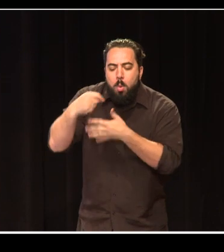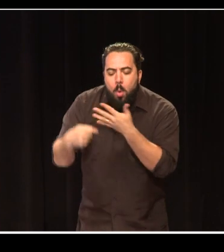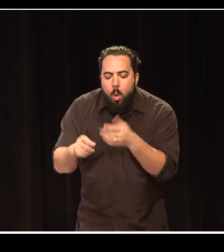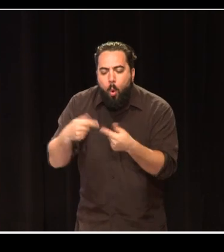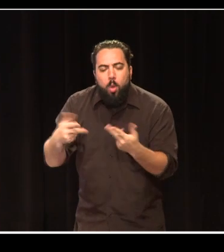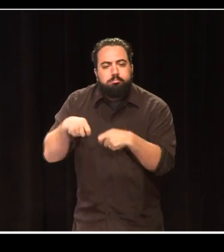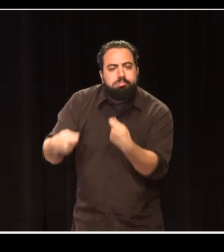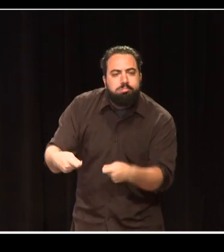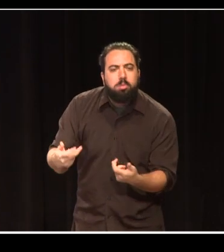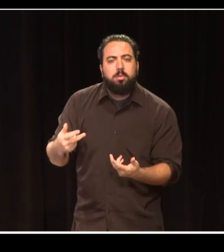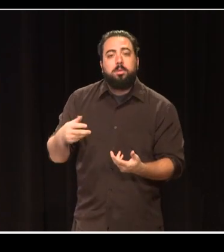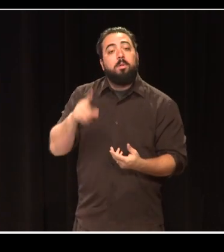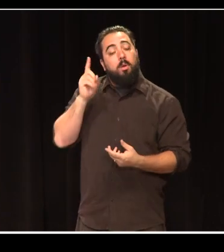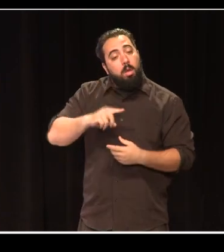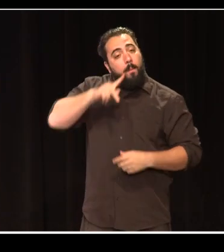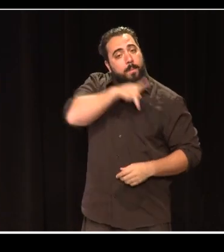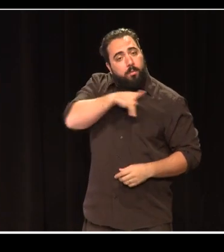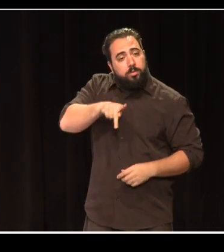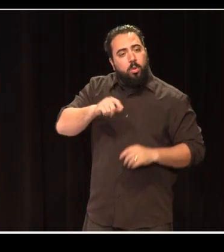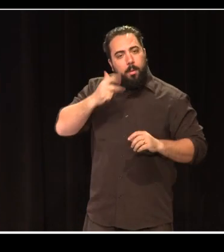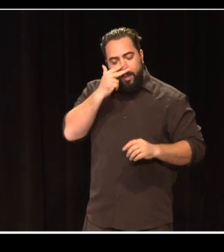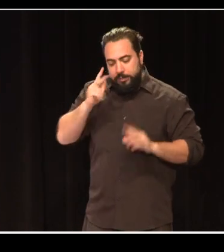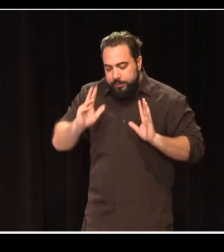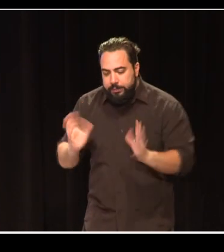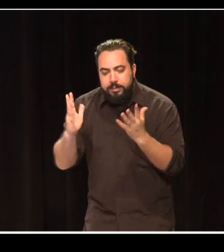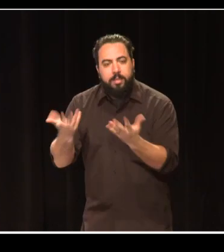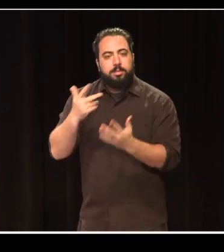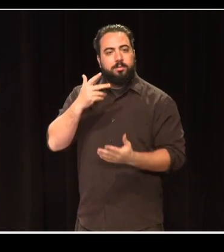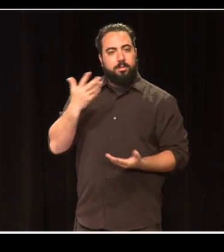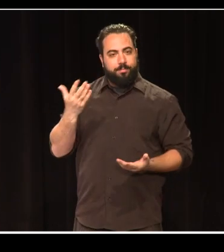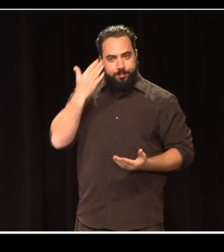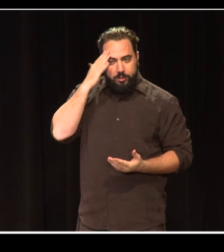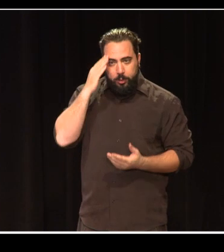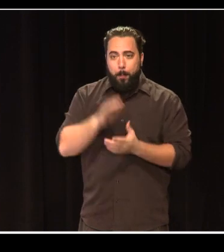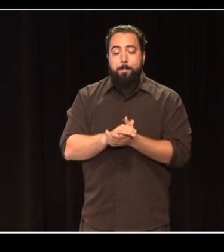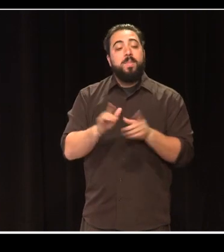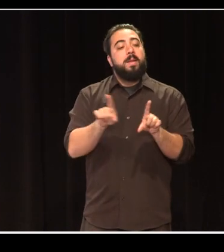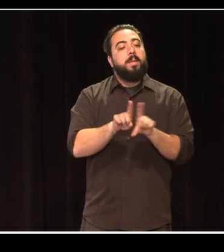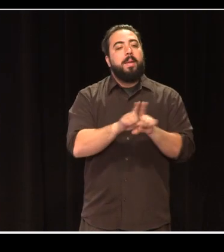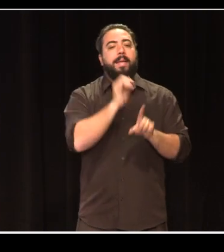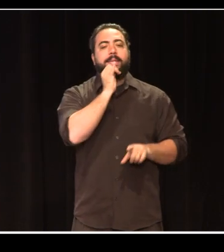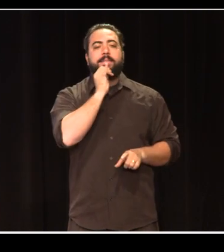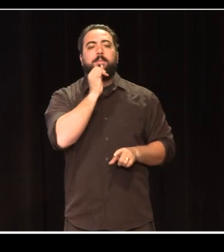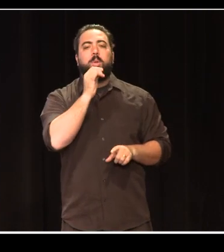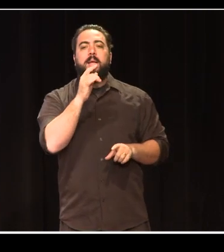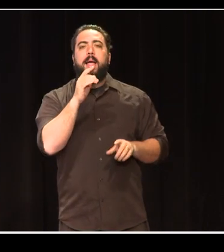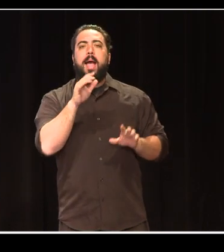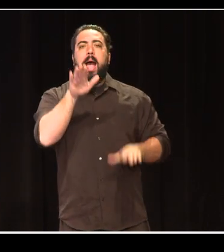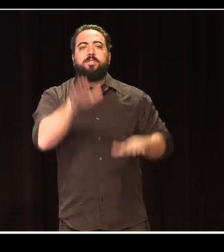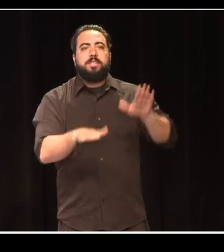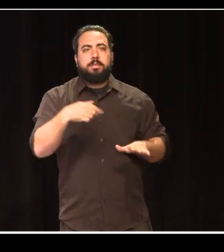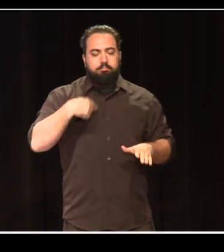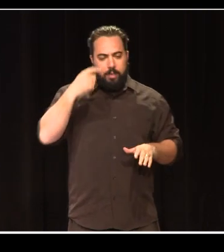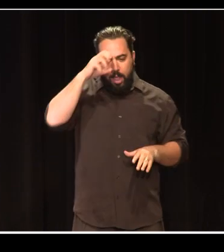o professor ele entra como incentivador, a abordagem de espaços abertos e fluxos não lineares de saber. Então, o fluxo de